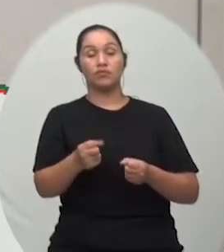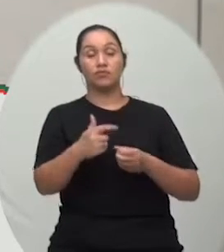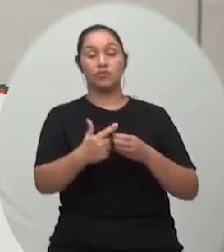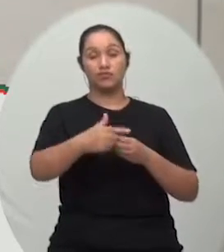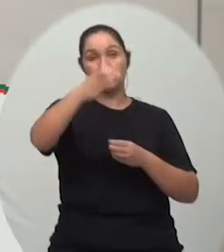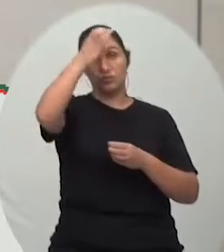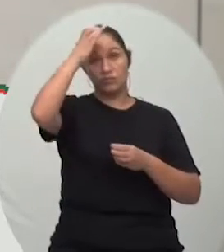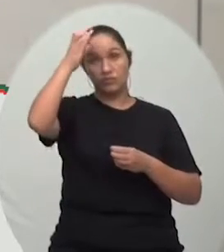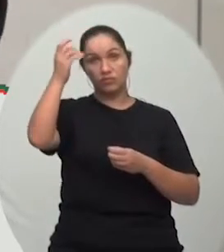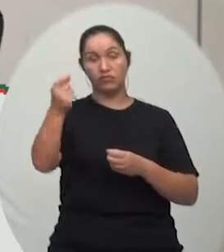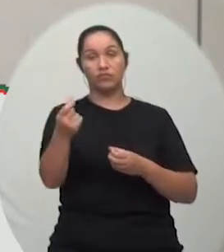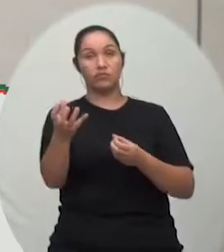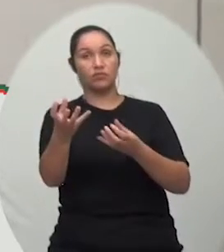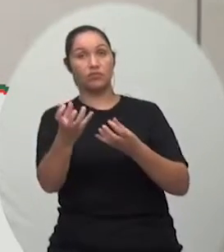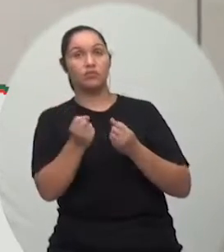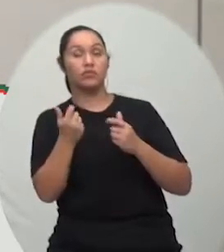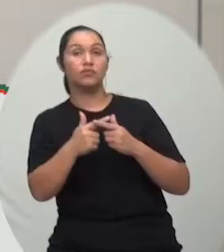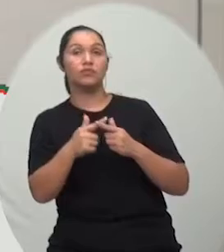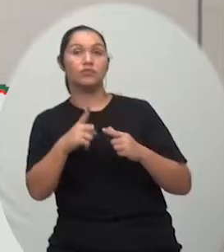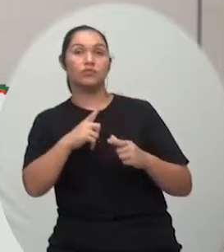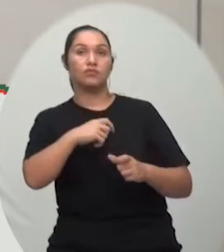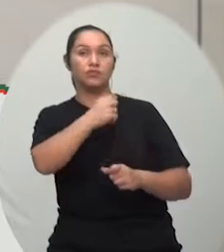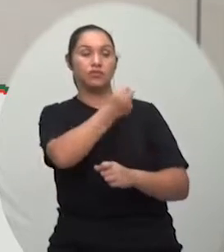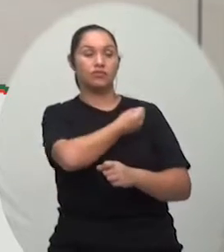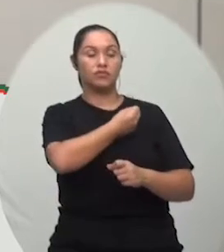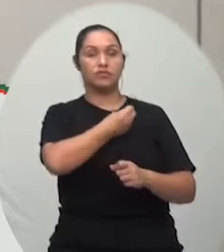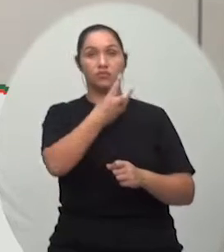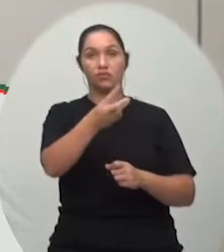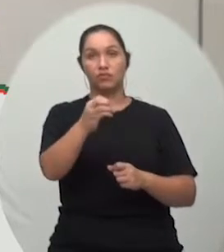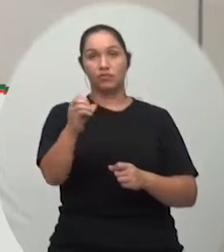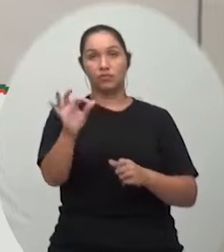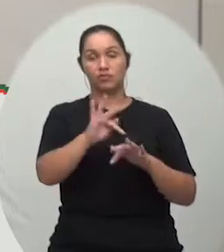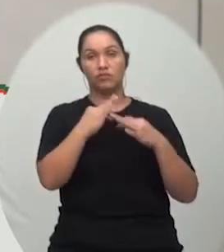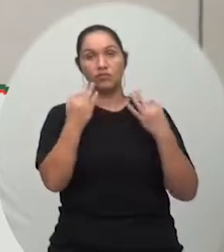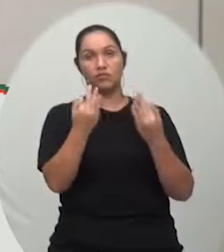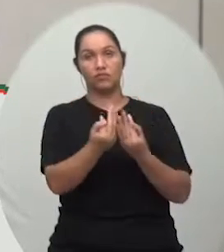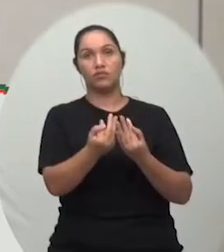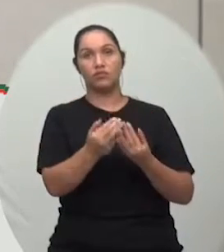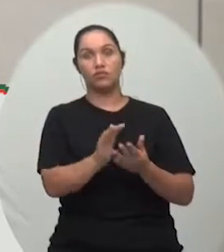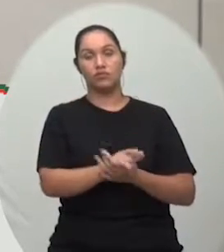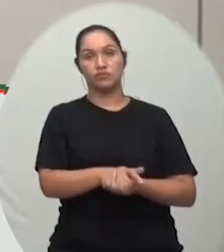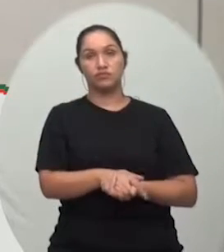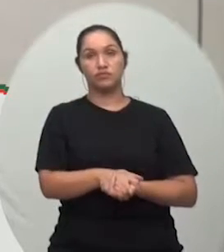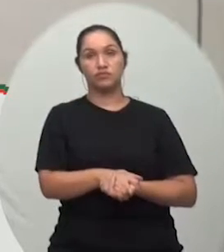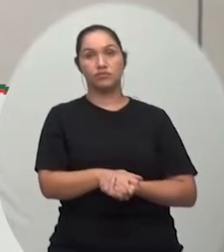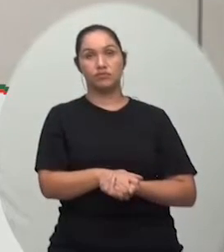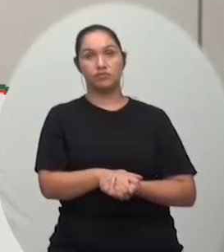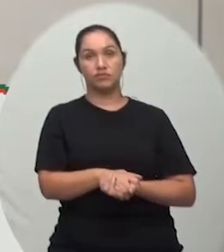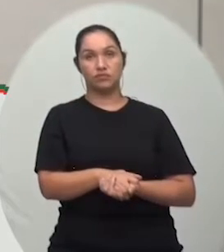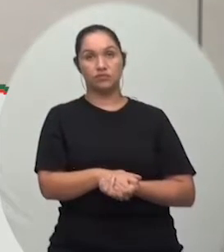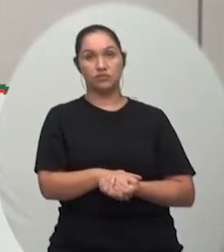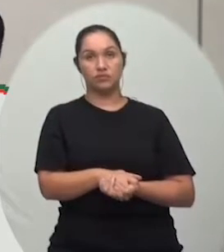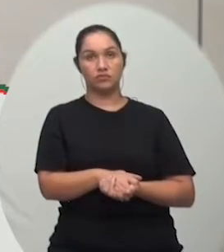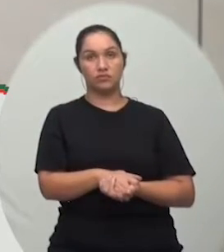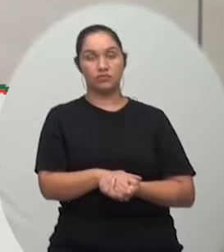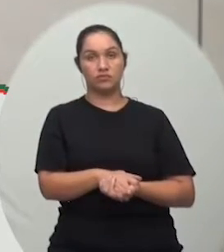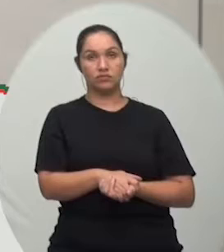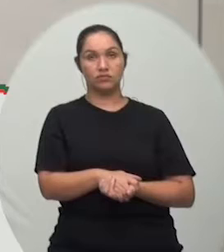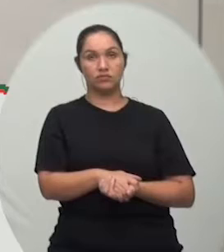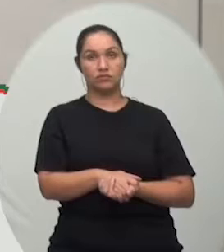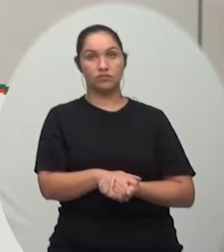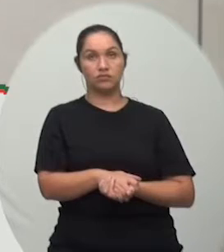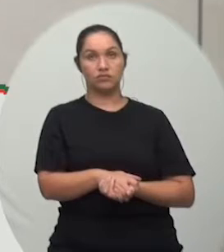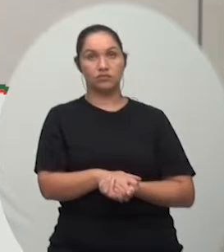claro. Por isso que existe esse limitador de 200 famílias, certo? Por quê? De 200 famílias contempladas com um